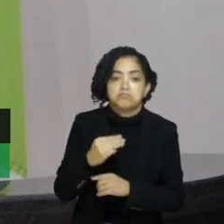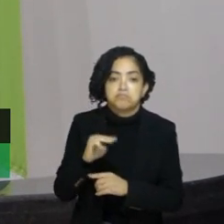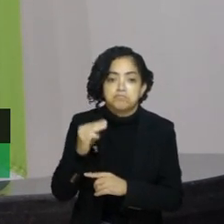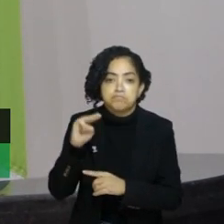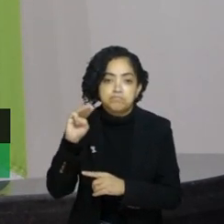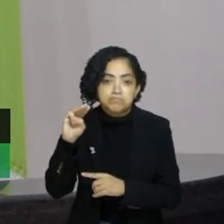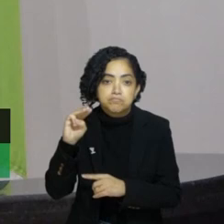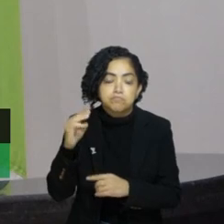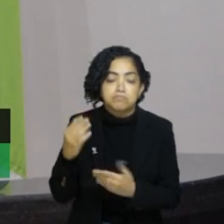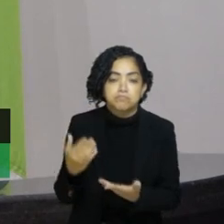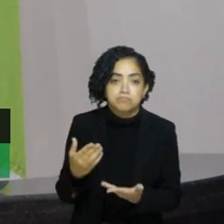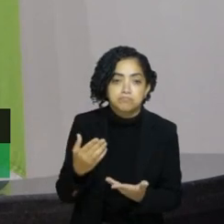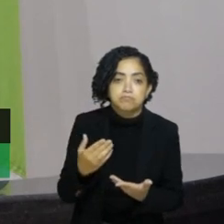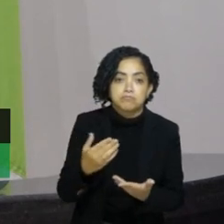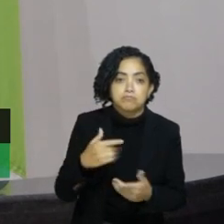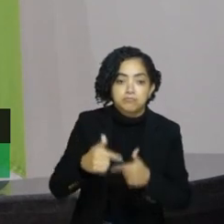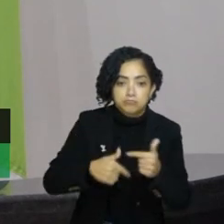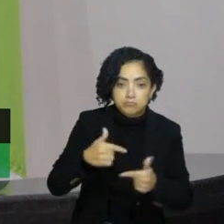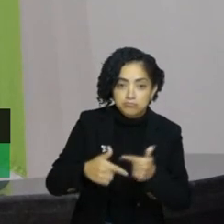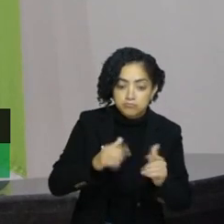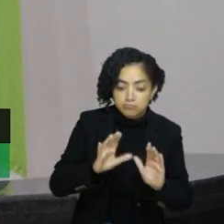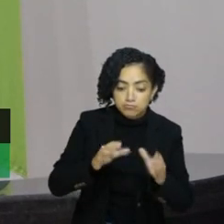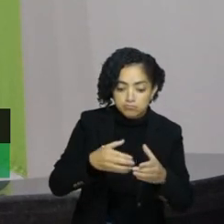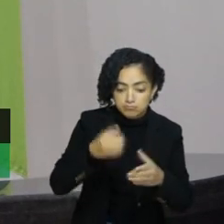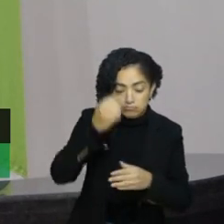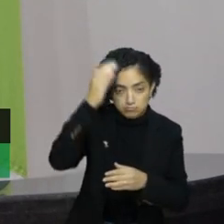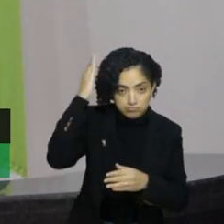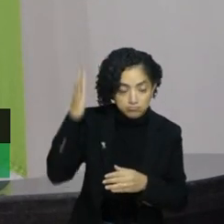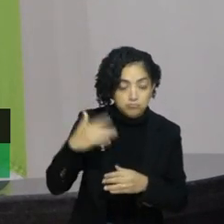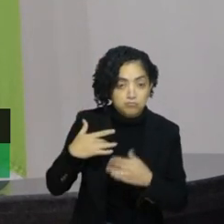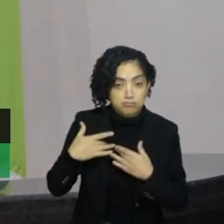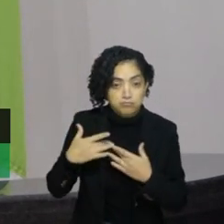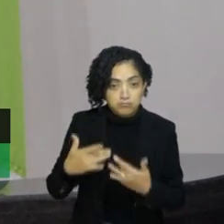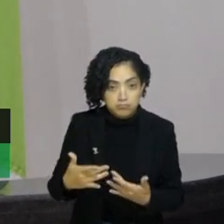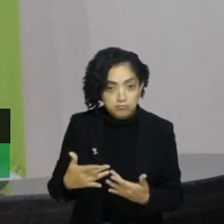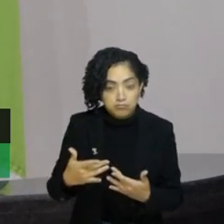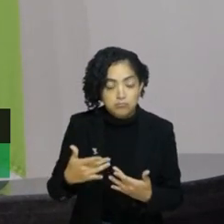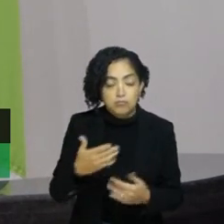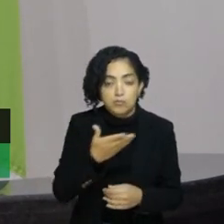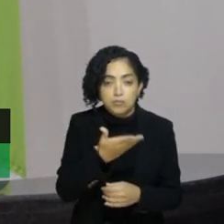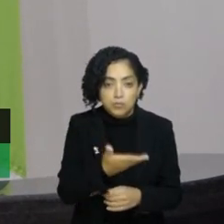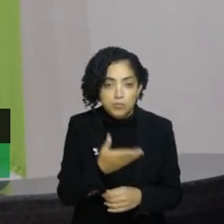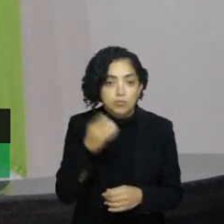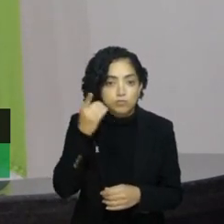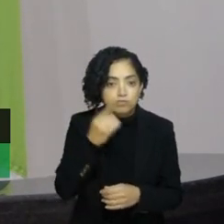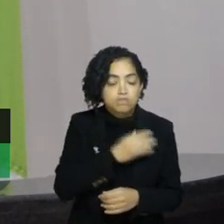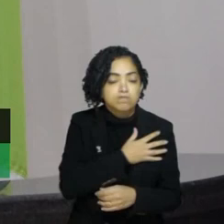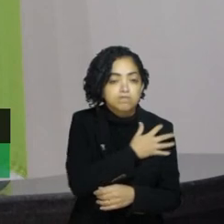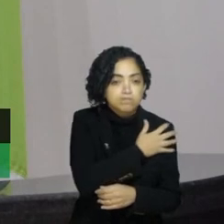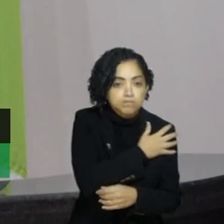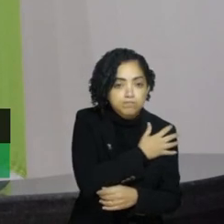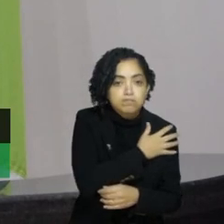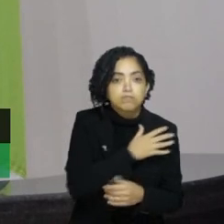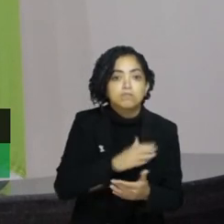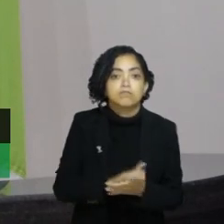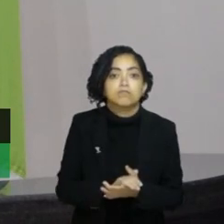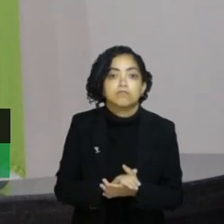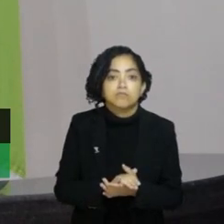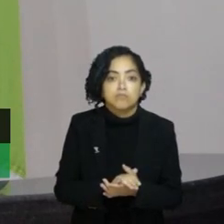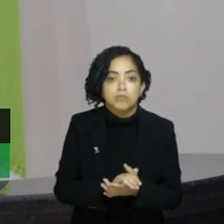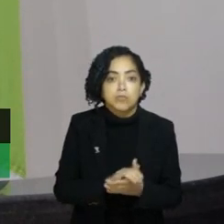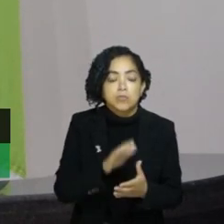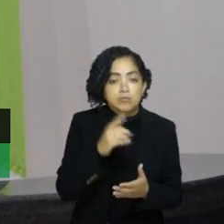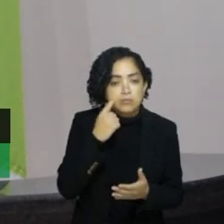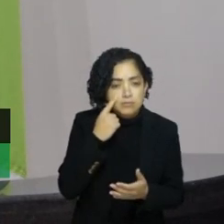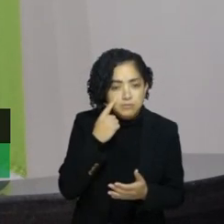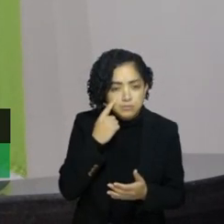com bombeiros voluntários, outros tantos, como o querido amigo da Napoleão, ex-prefeito de Blumenau, que sentiu com